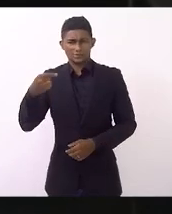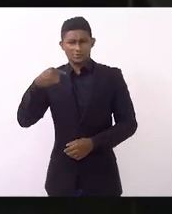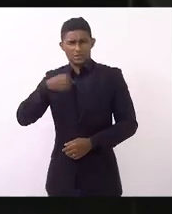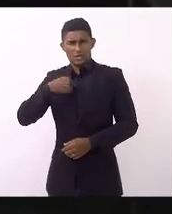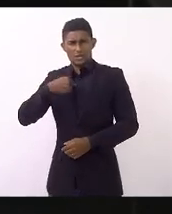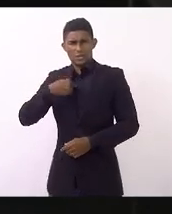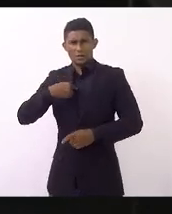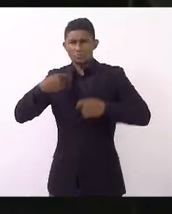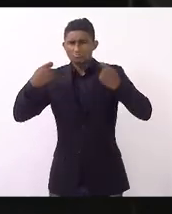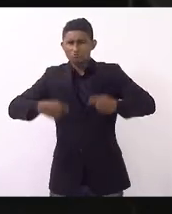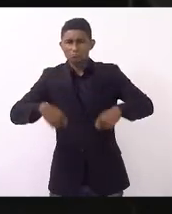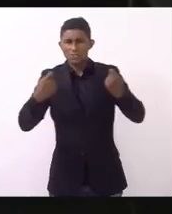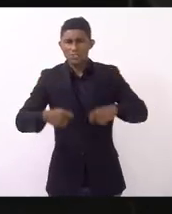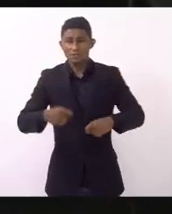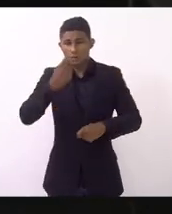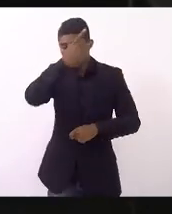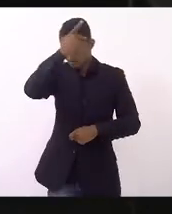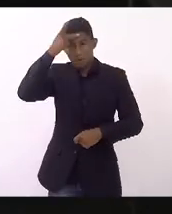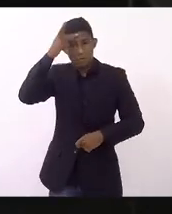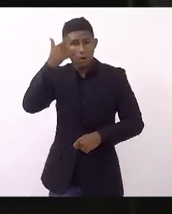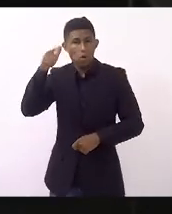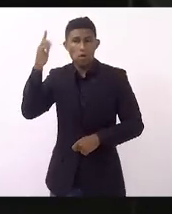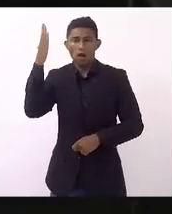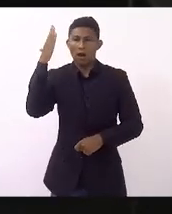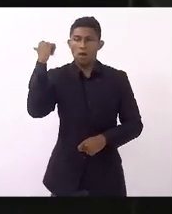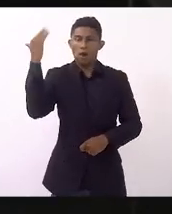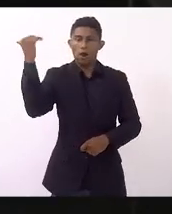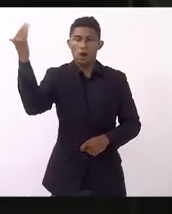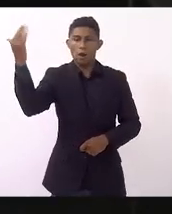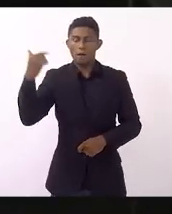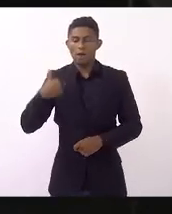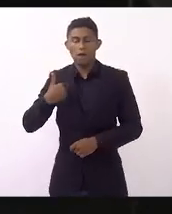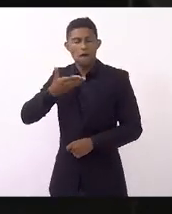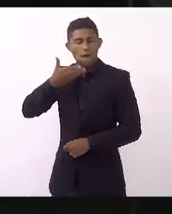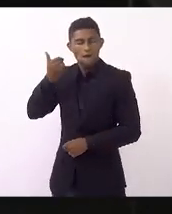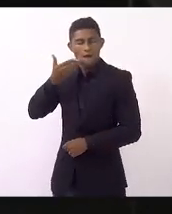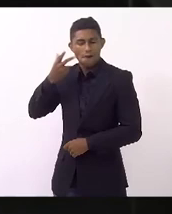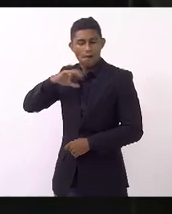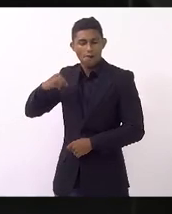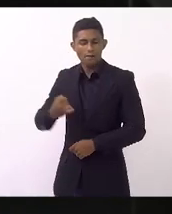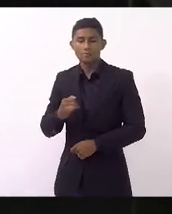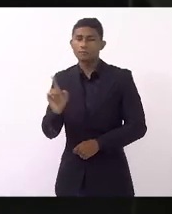ninguém, não, Waldeck Carneiro, porque eu tenho a minha história.